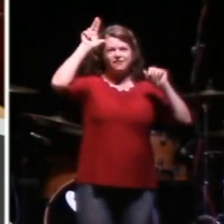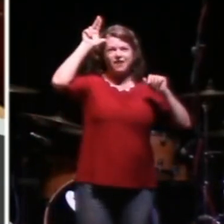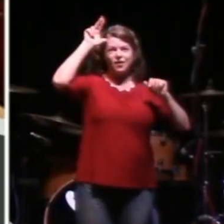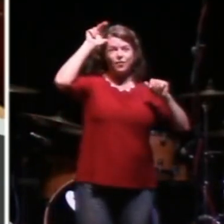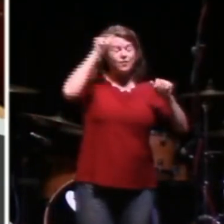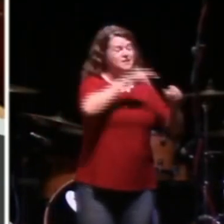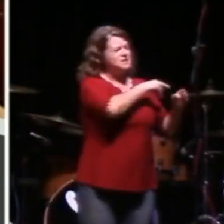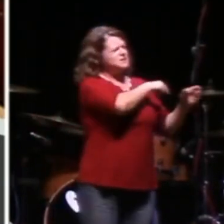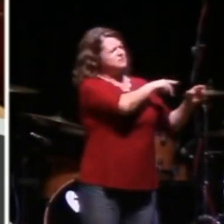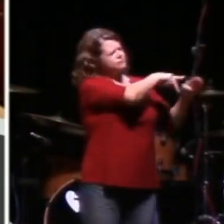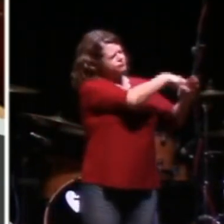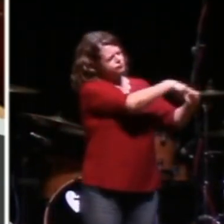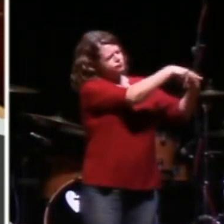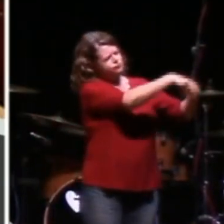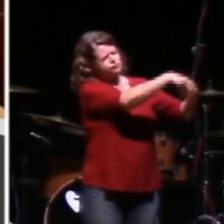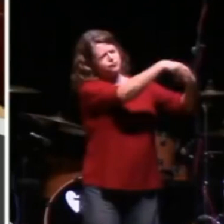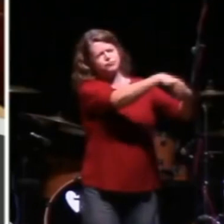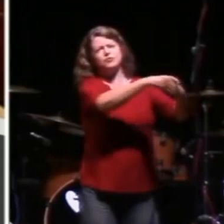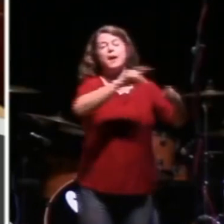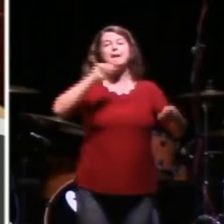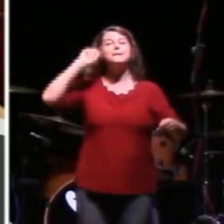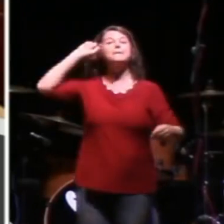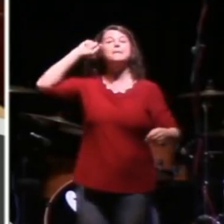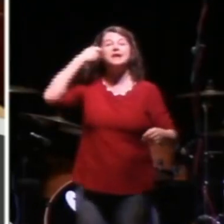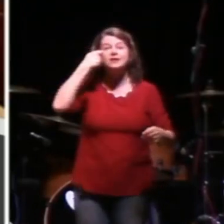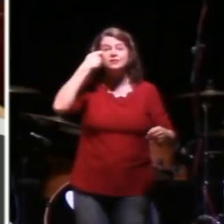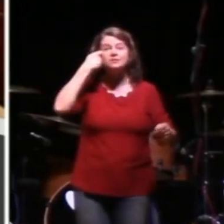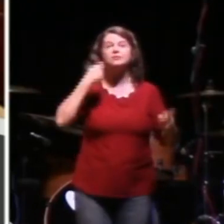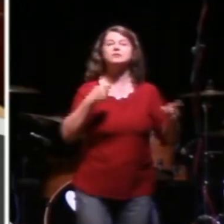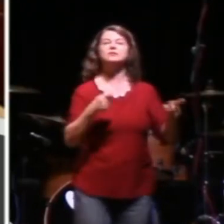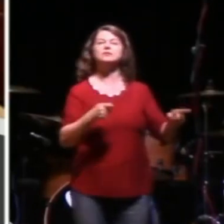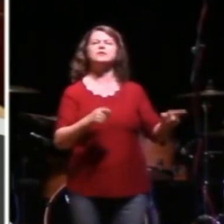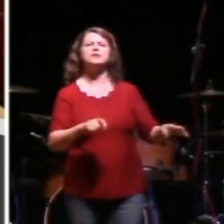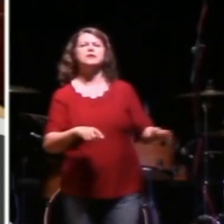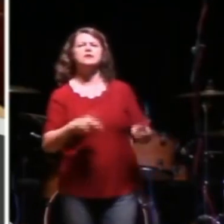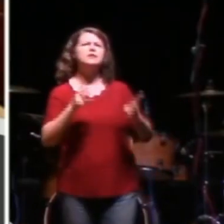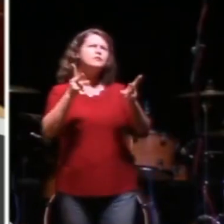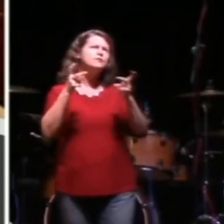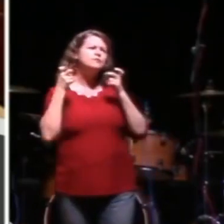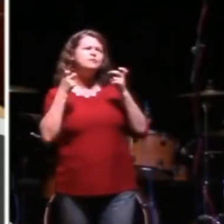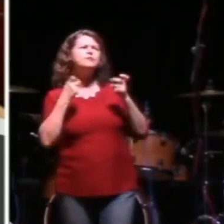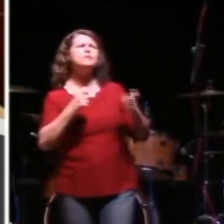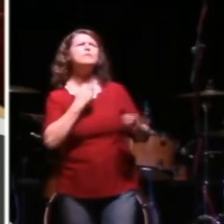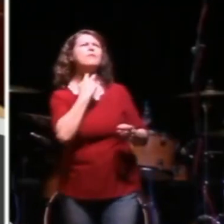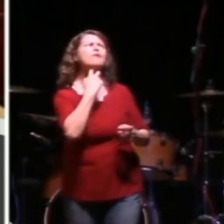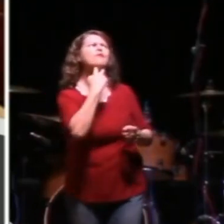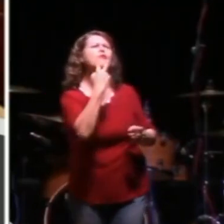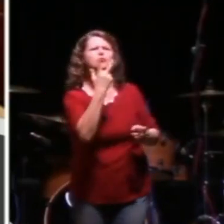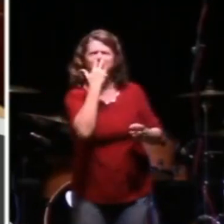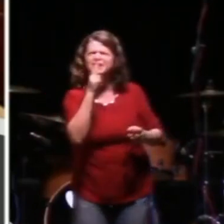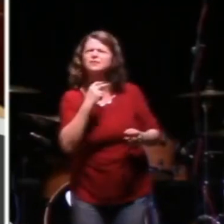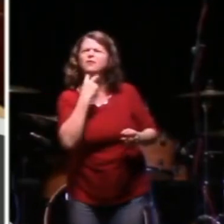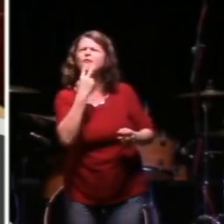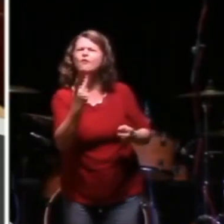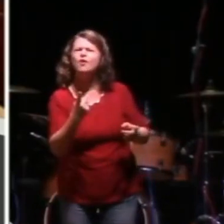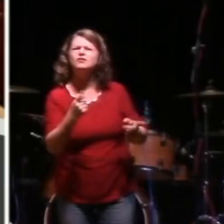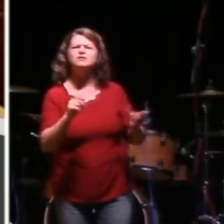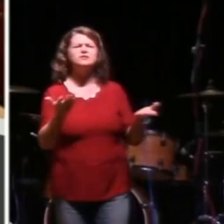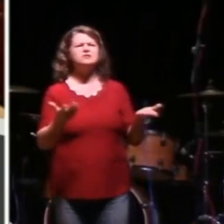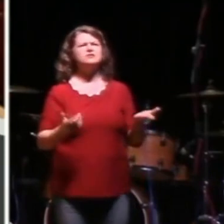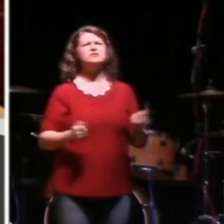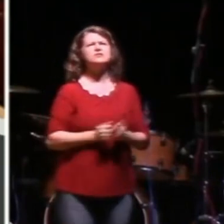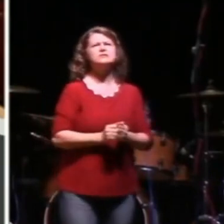tinha na mão uma balança então ouvi o que parecia uma voz entre os 46 vivendo suspirei antes dizendo um quilo de trigo